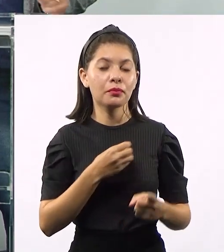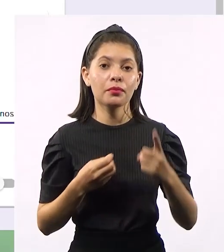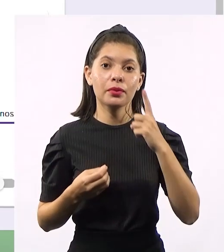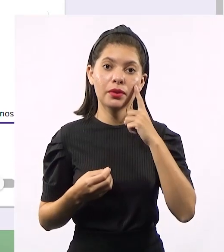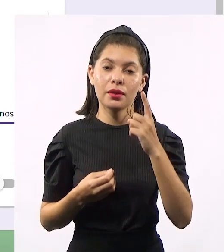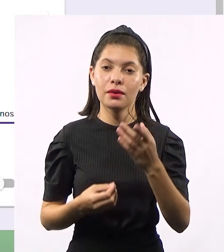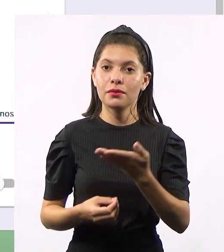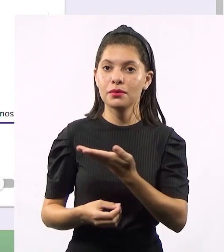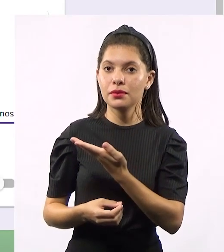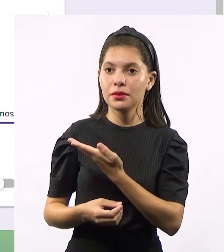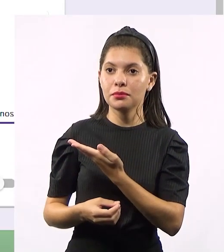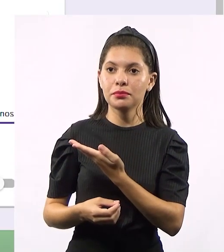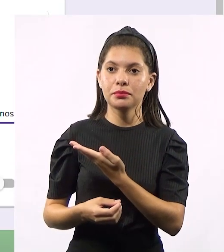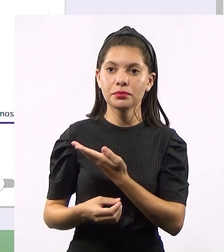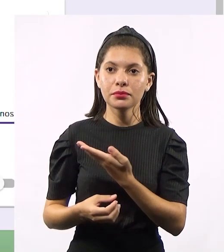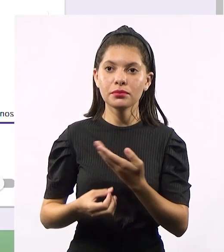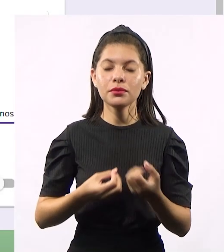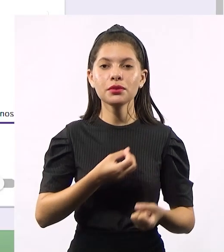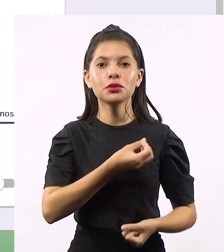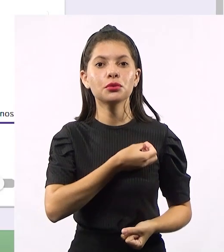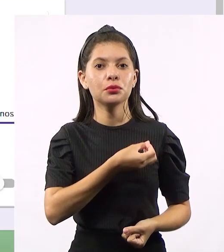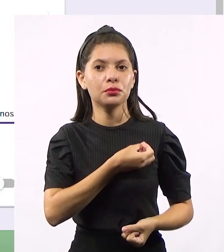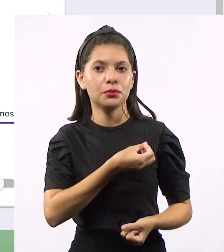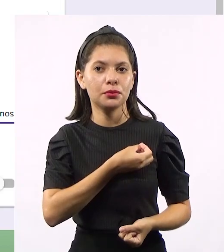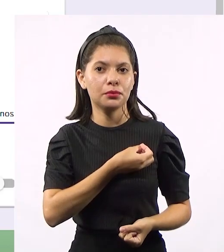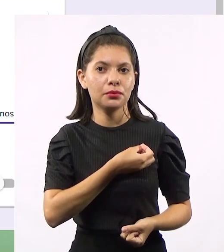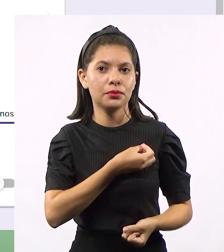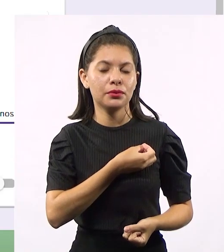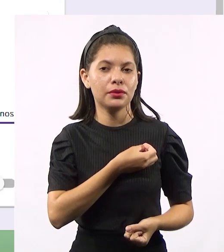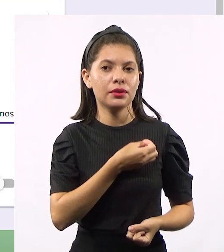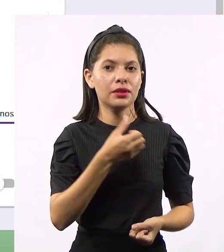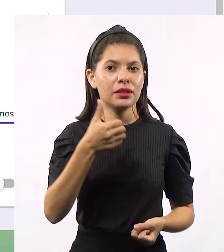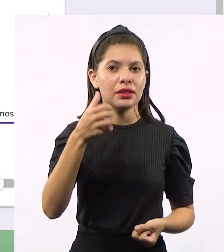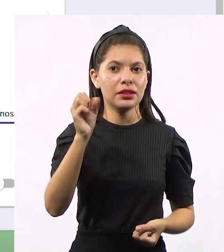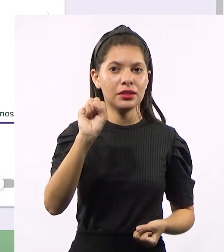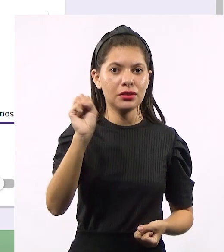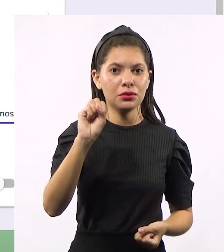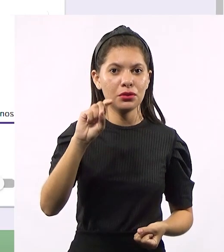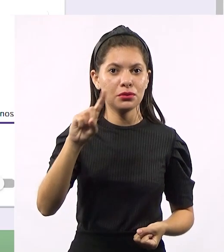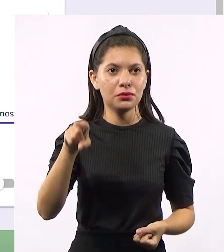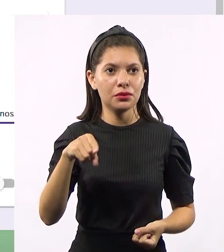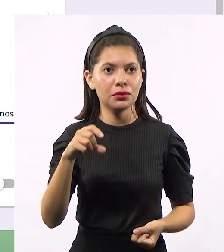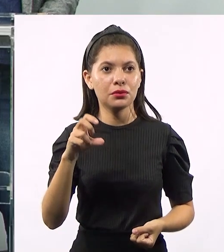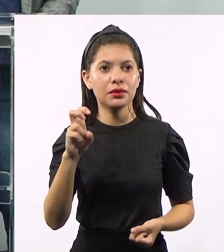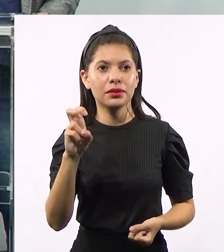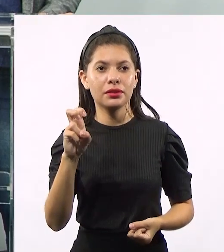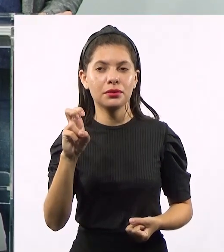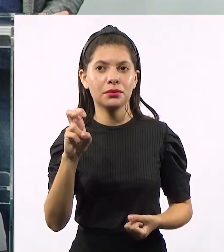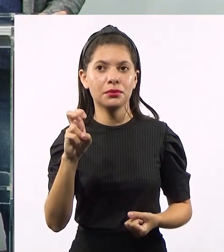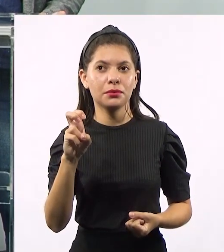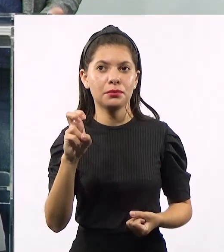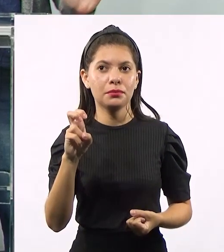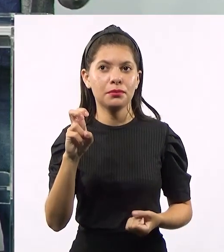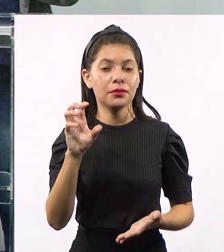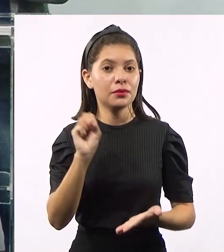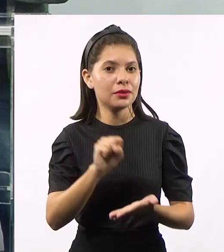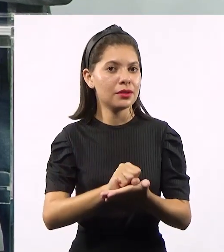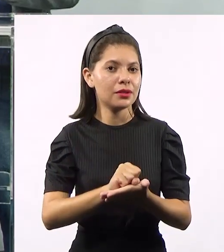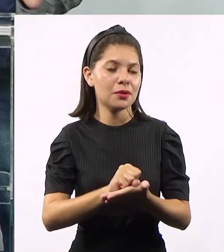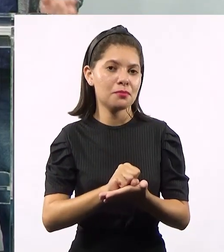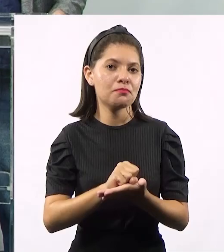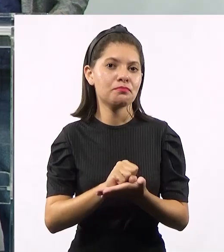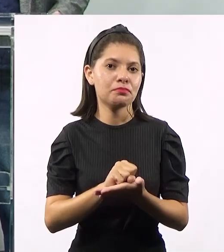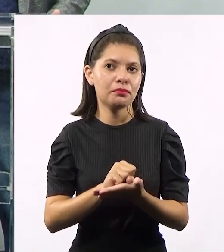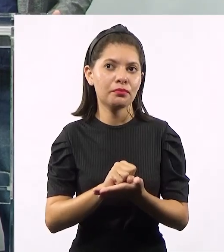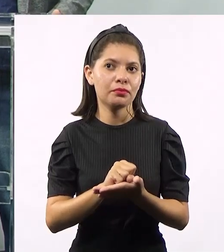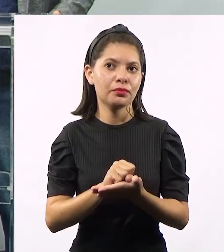coloquei que é número. Se ele digitar aqui 18,5, vai aceitar. Não tenho como ter esse controle. Eu só limitei